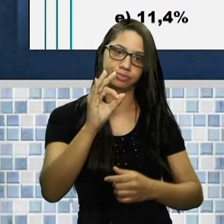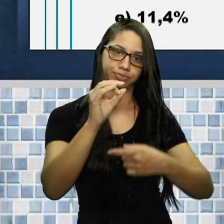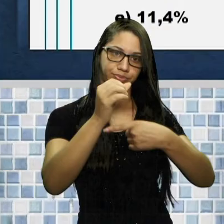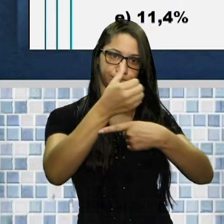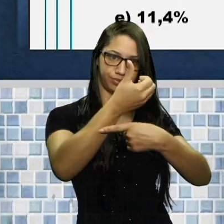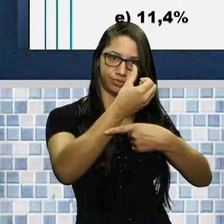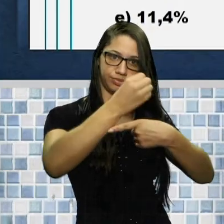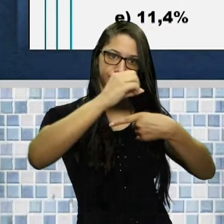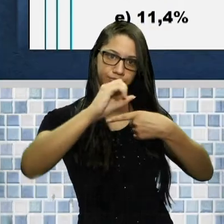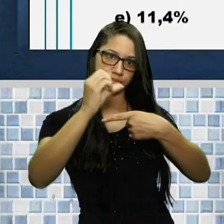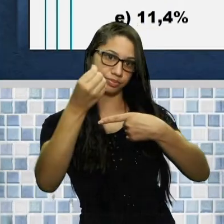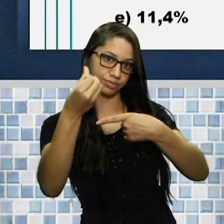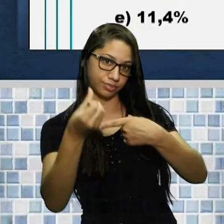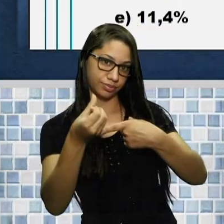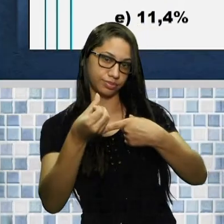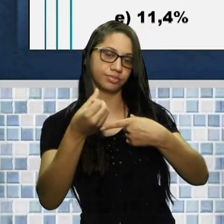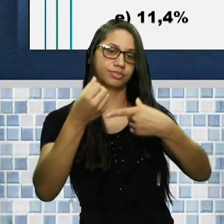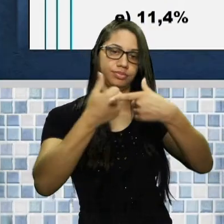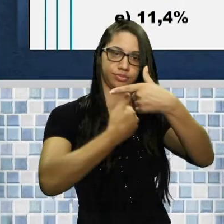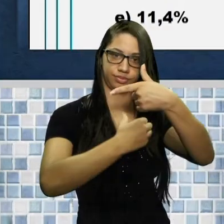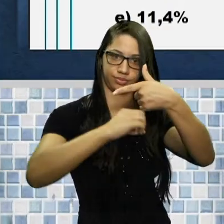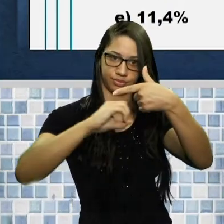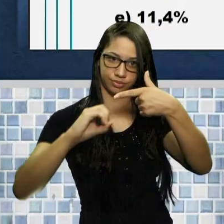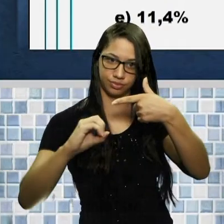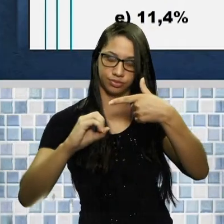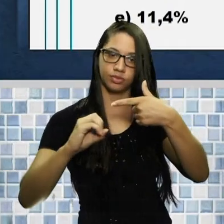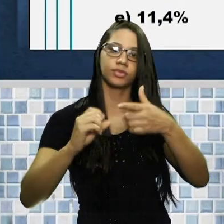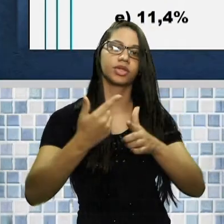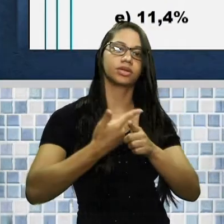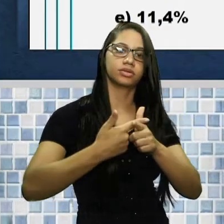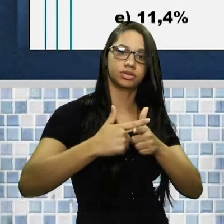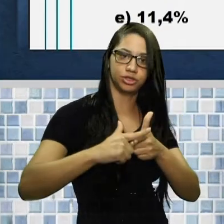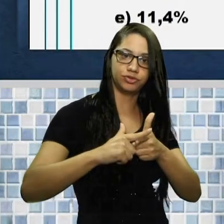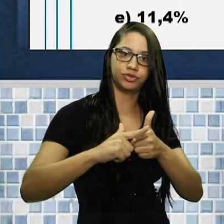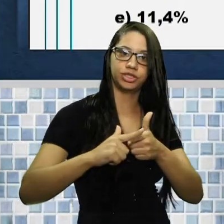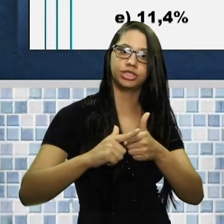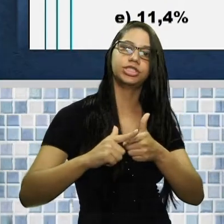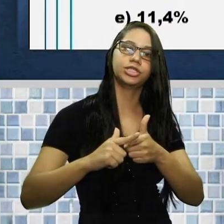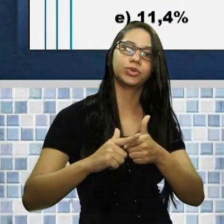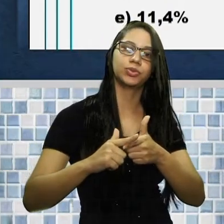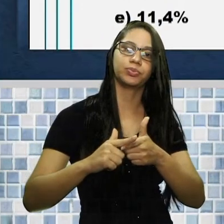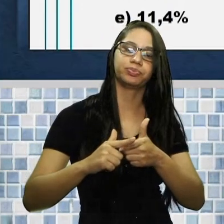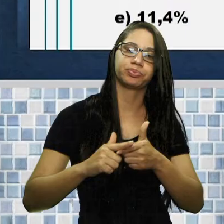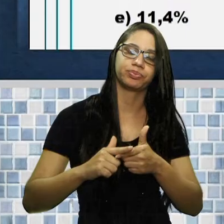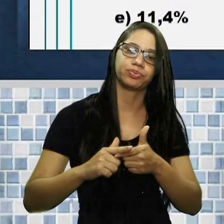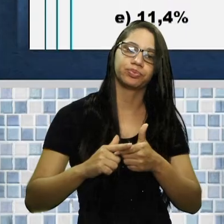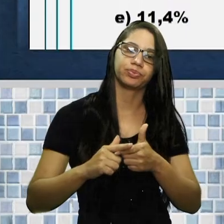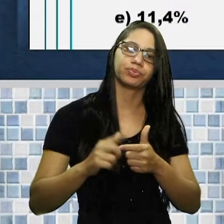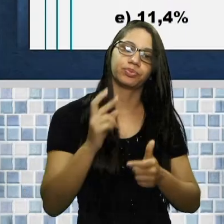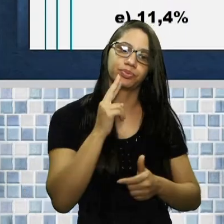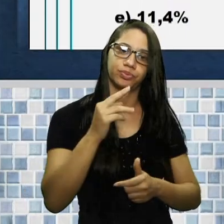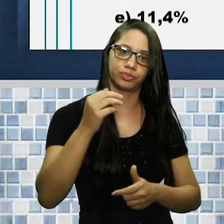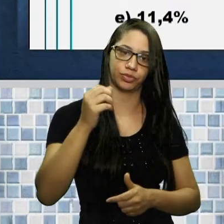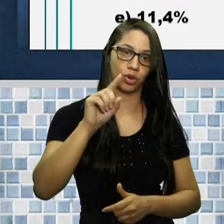centesimal, encontramos 106 sobre 100. Dividindo 106 por 100, encontramos um número